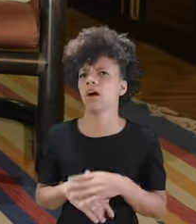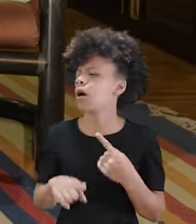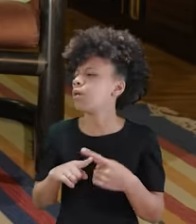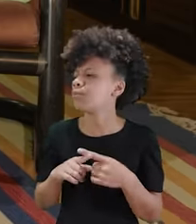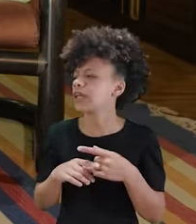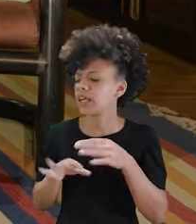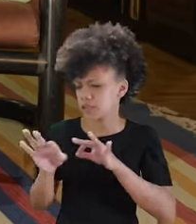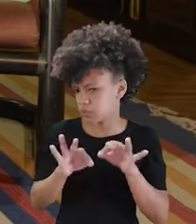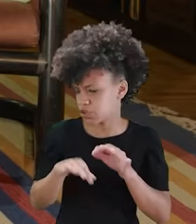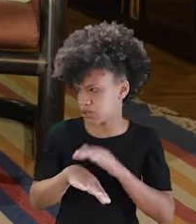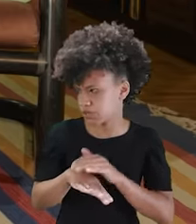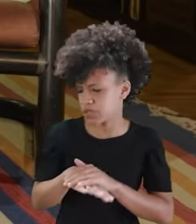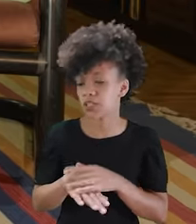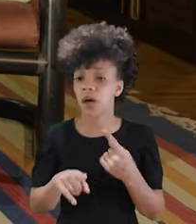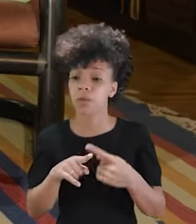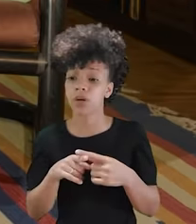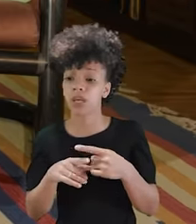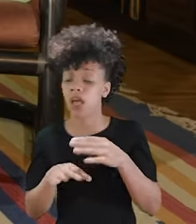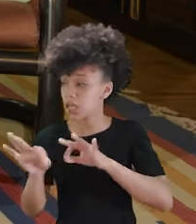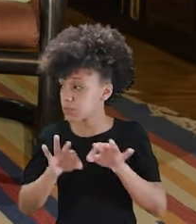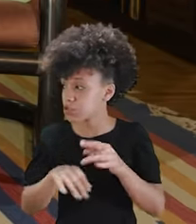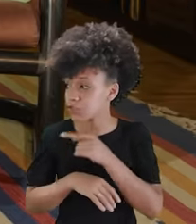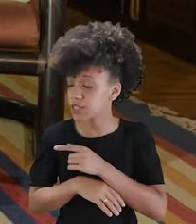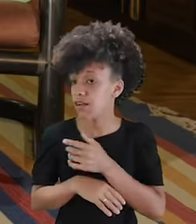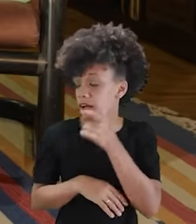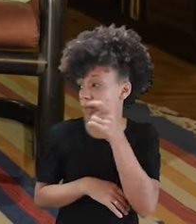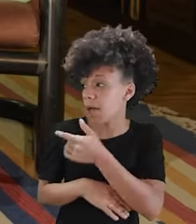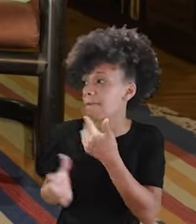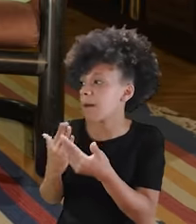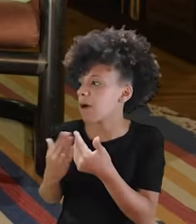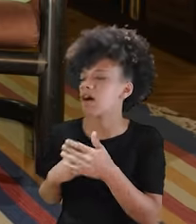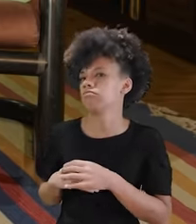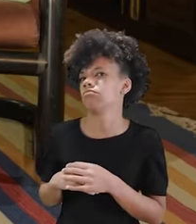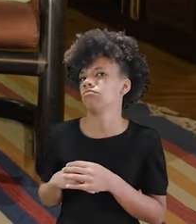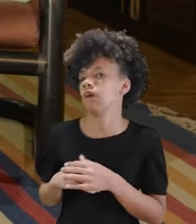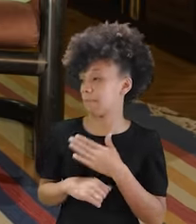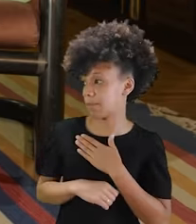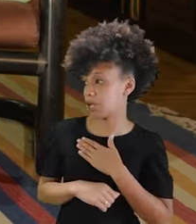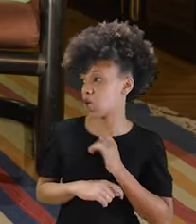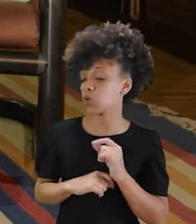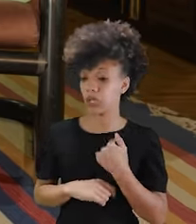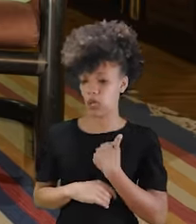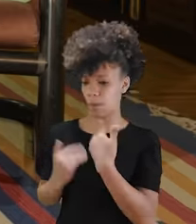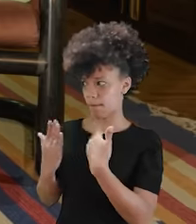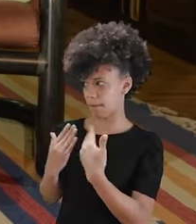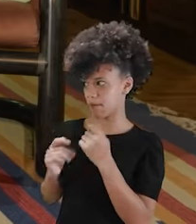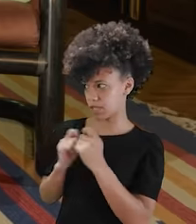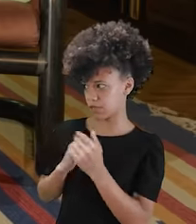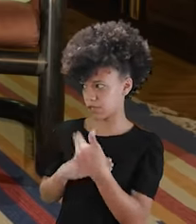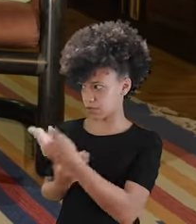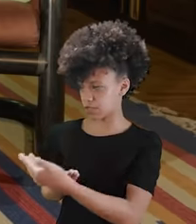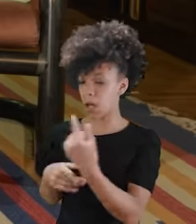para bater um papo para mim do que eu para você porque por mais que eu faça coisas na minha vida muito surpreendentes